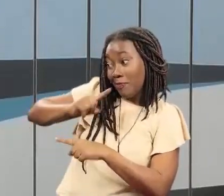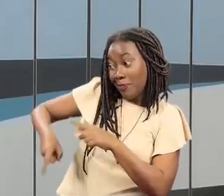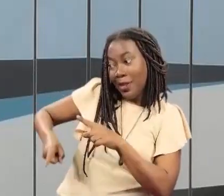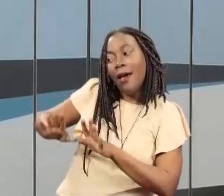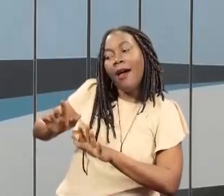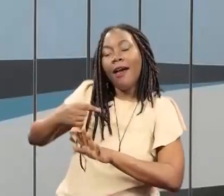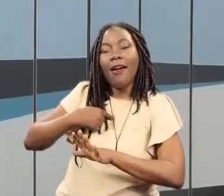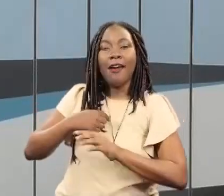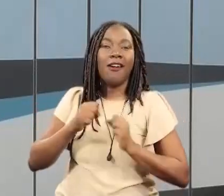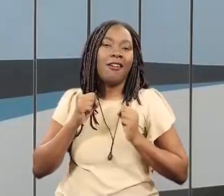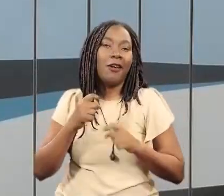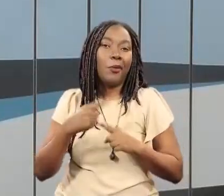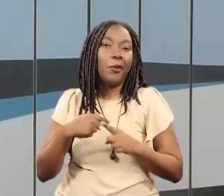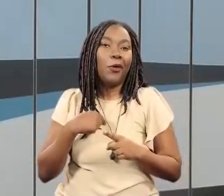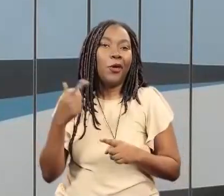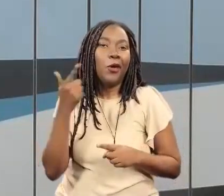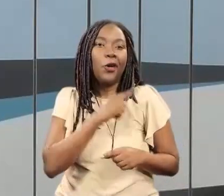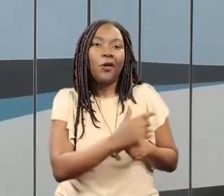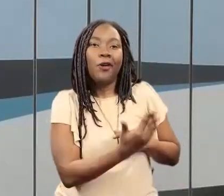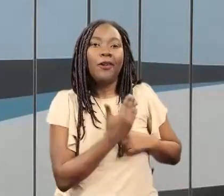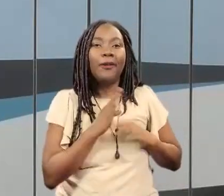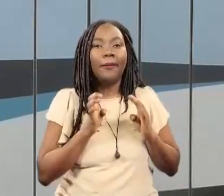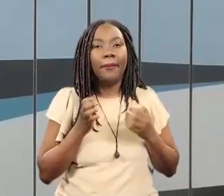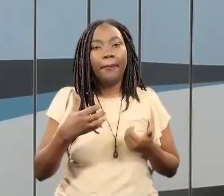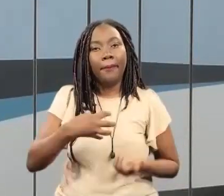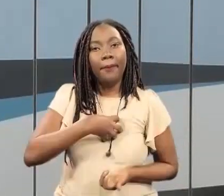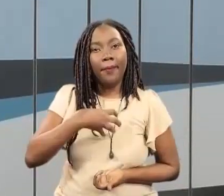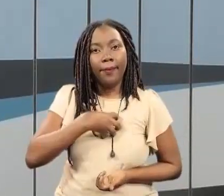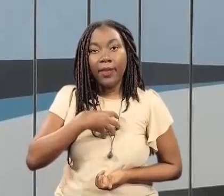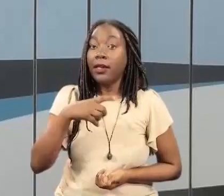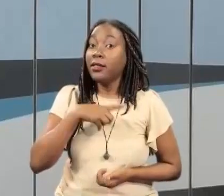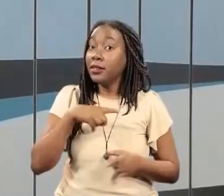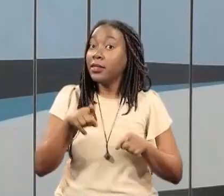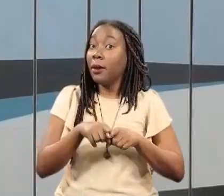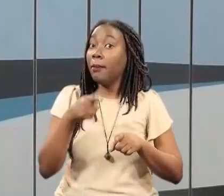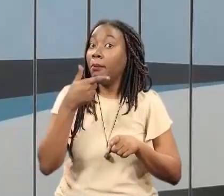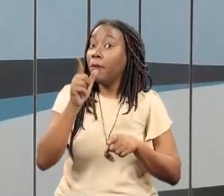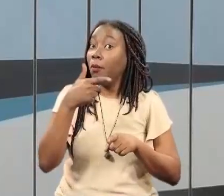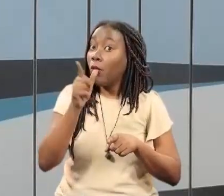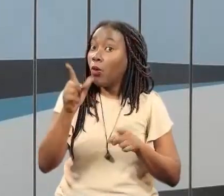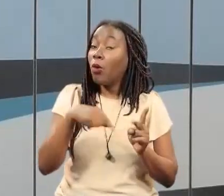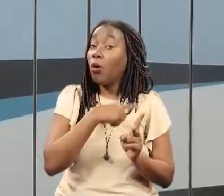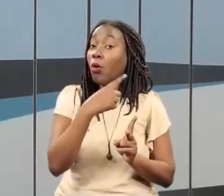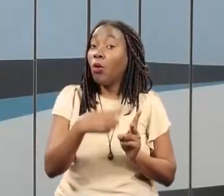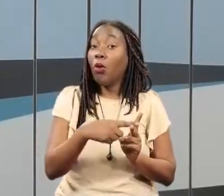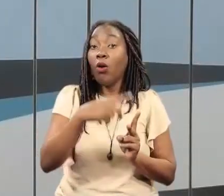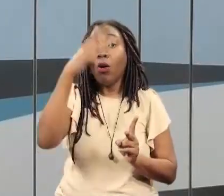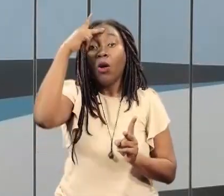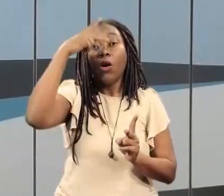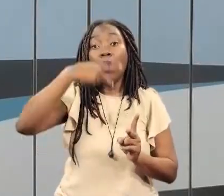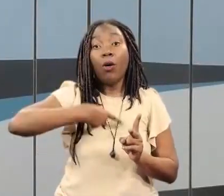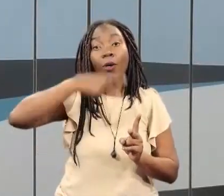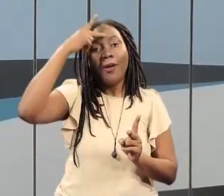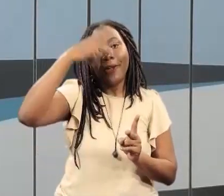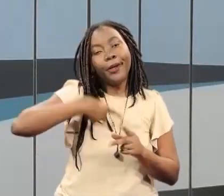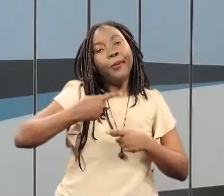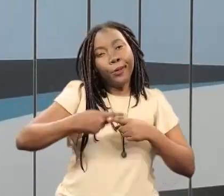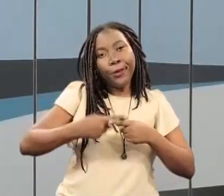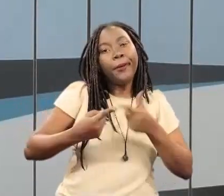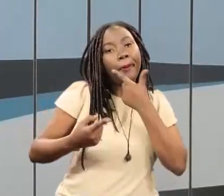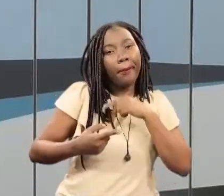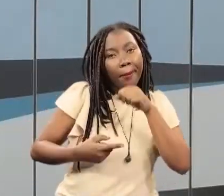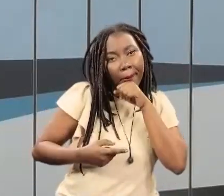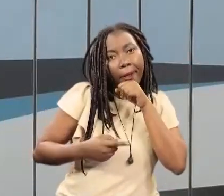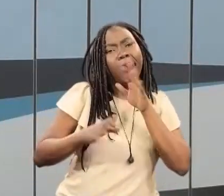né? Então tem esse ponto, né? E tem também esse outro lado, que eu acho que é do indivíduo, porque são pais, mas são seres